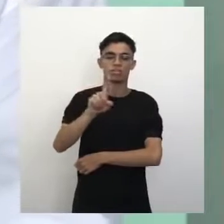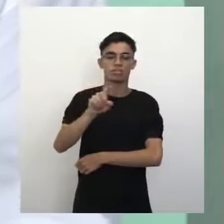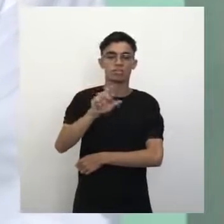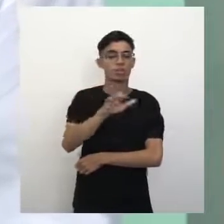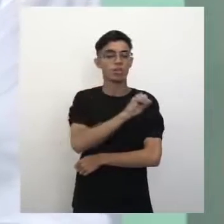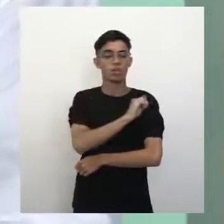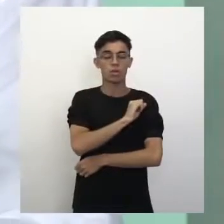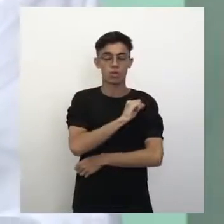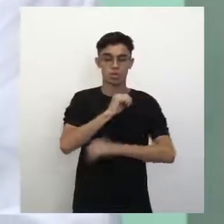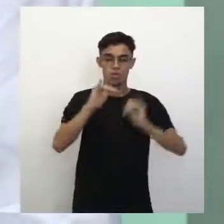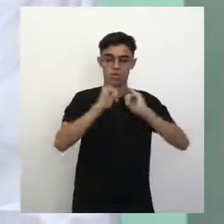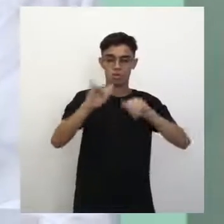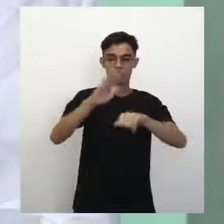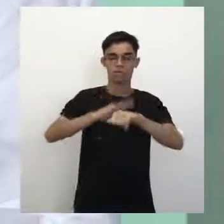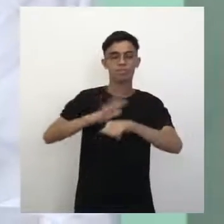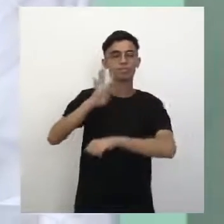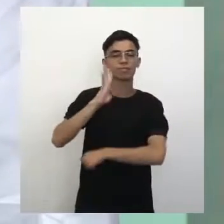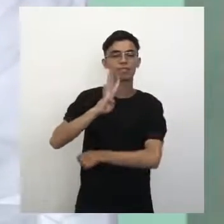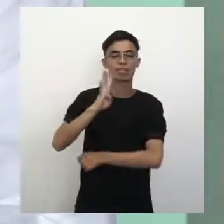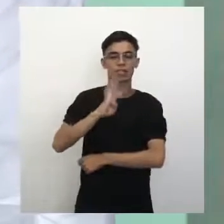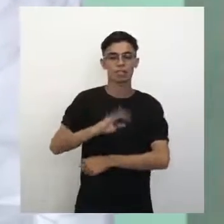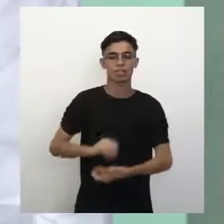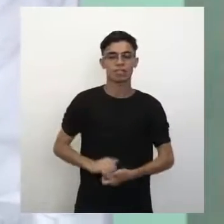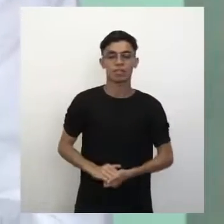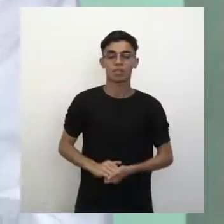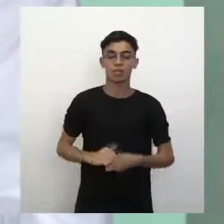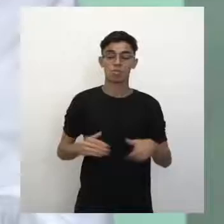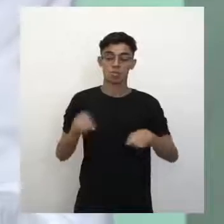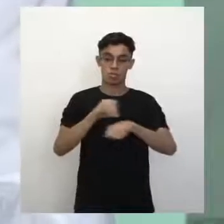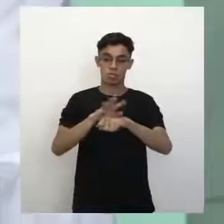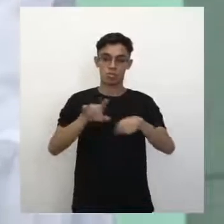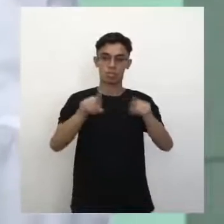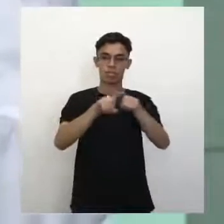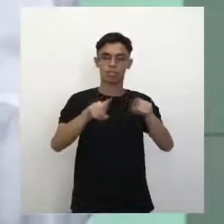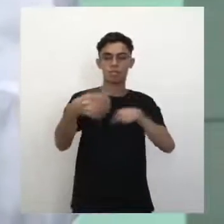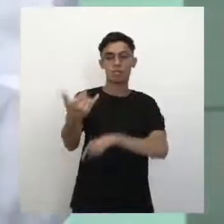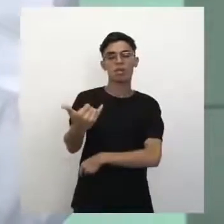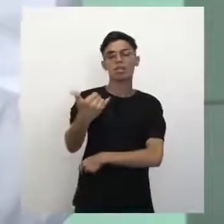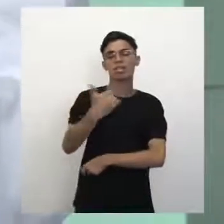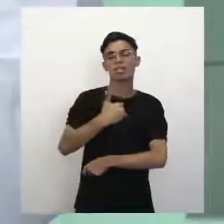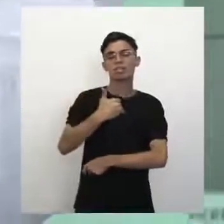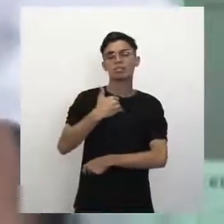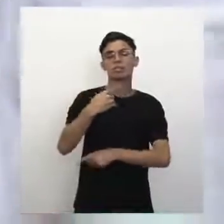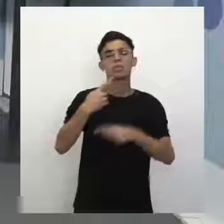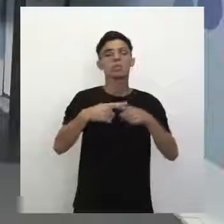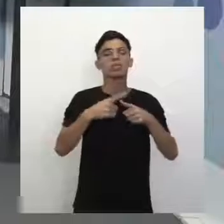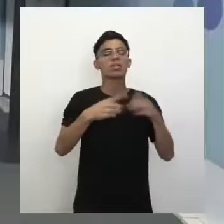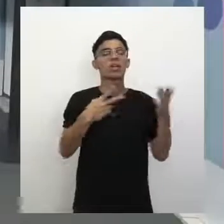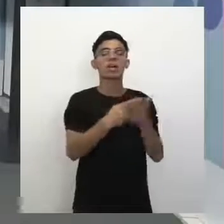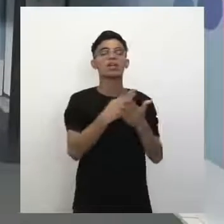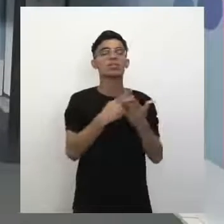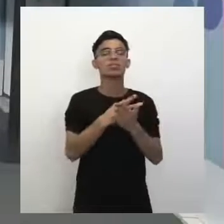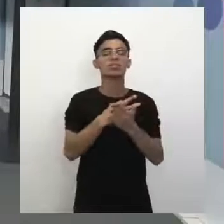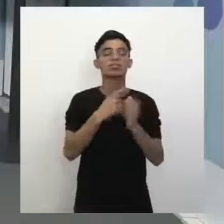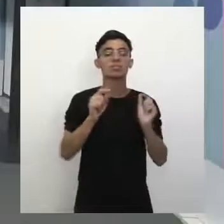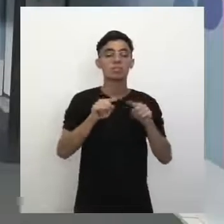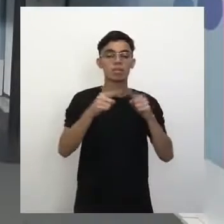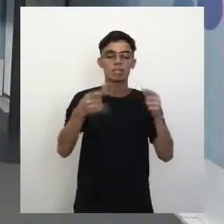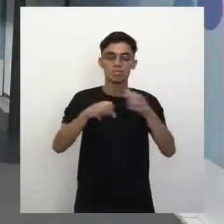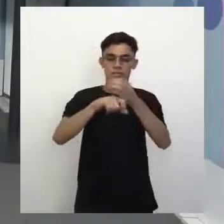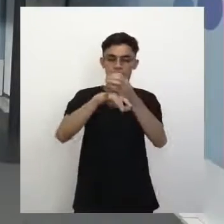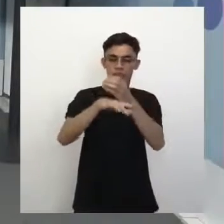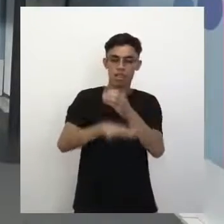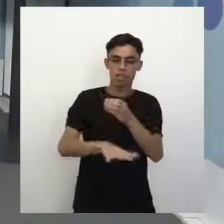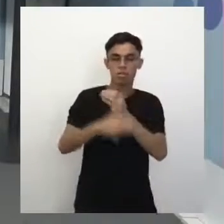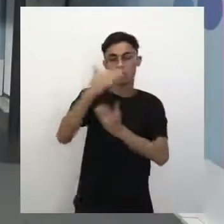legal. Aí, né, eu até ia sugerir vocês falarem para mim o que deu errado, mas como está brotando, eu acredito que é